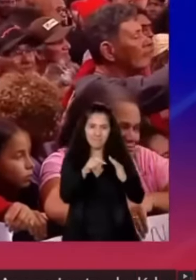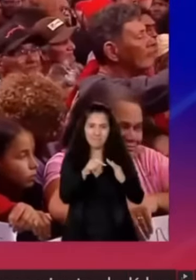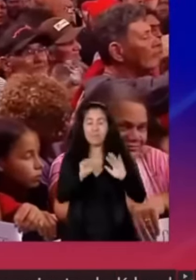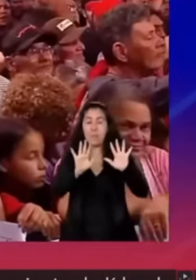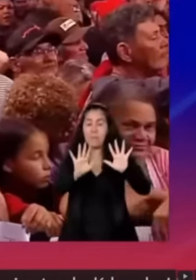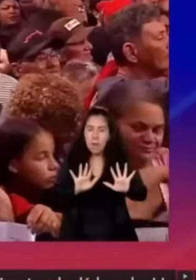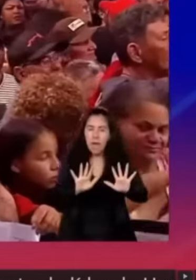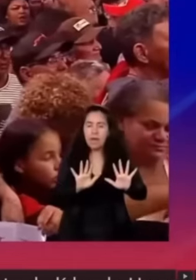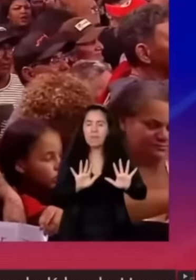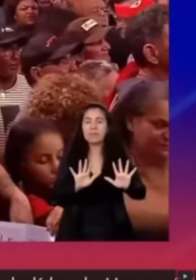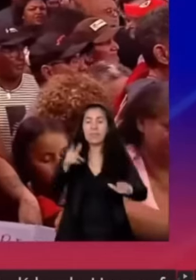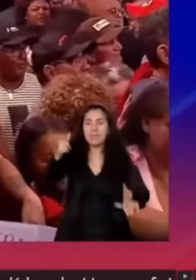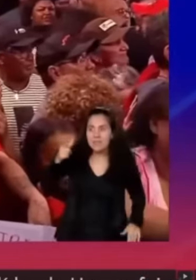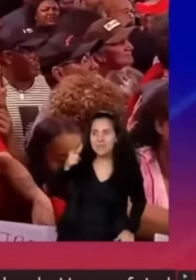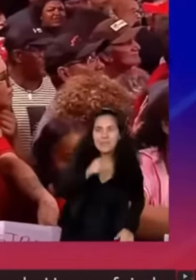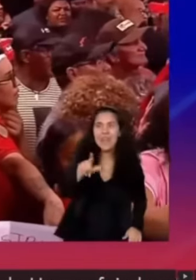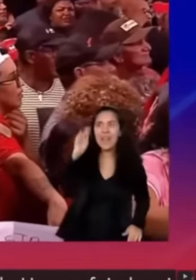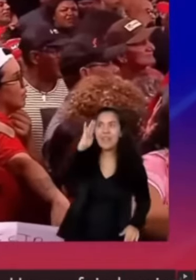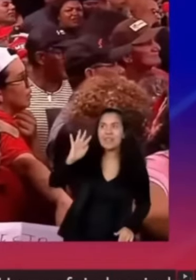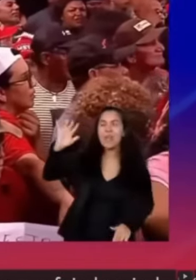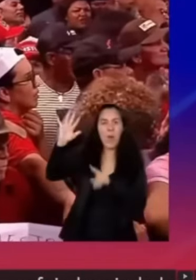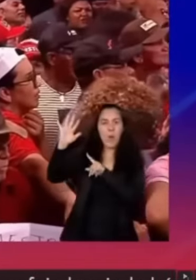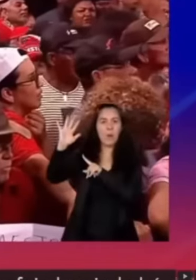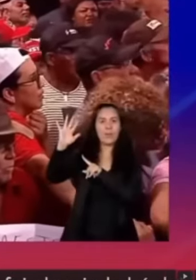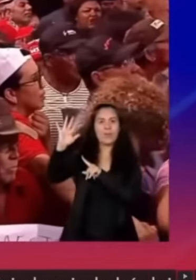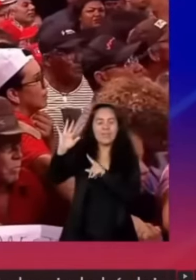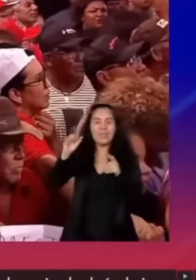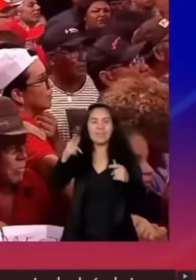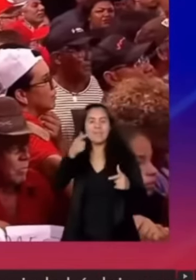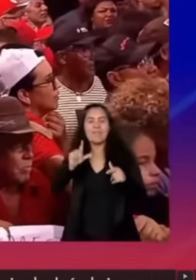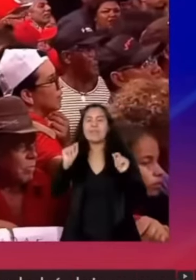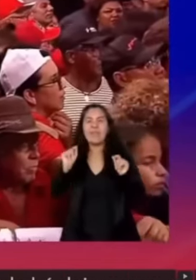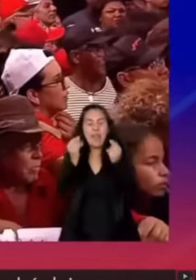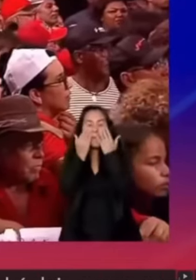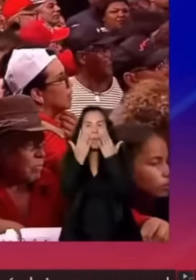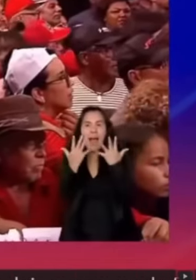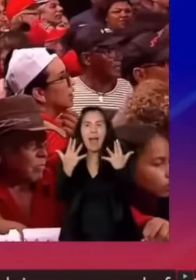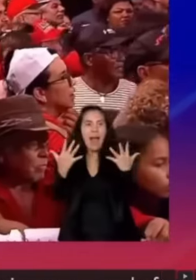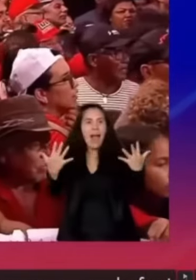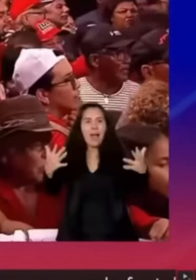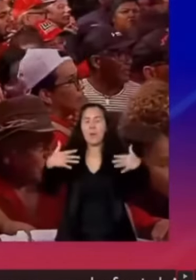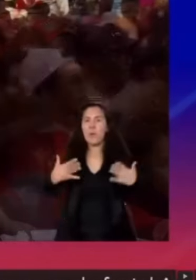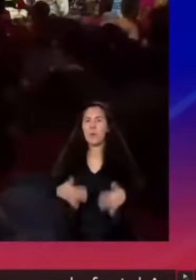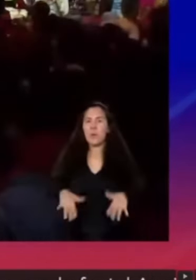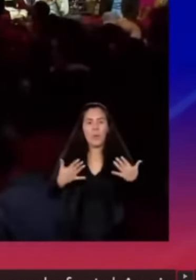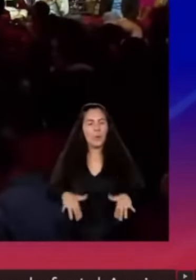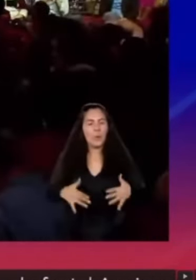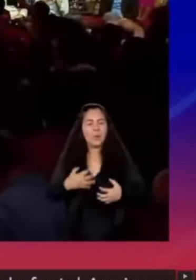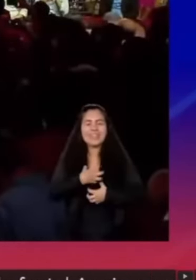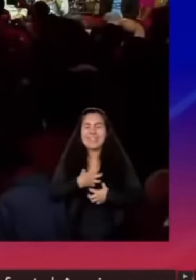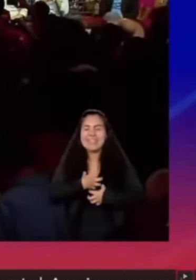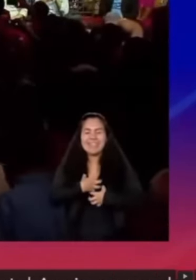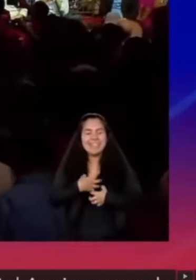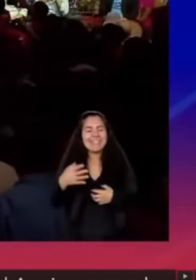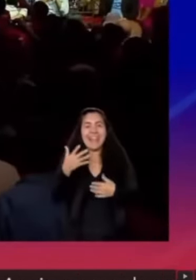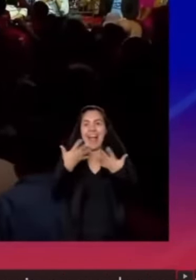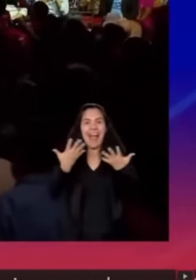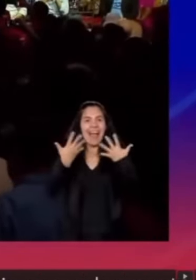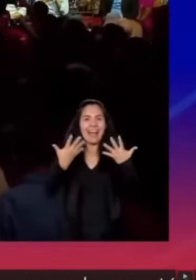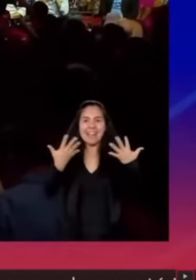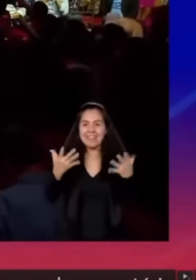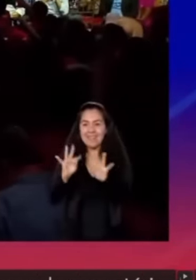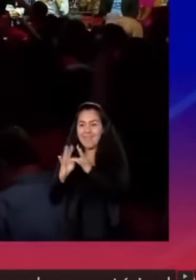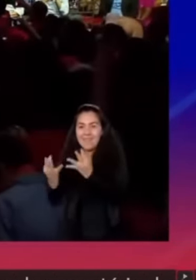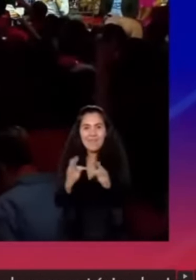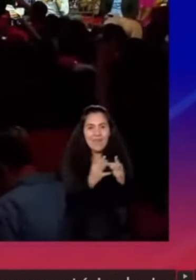nada, absolutamente nada, pode tirar o brilho desse momento de tanta alegria para tantas famílias